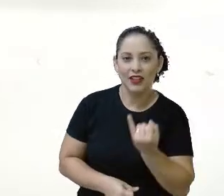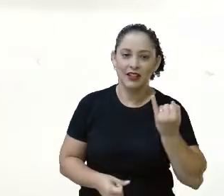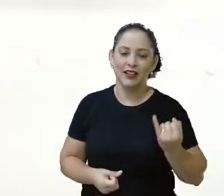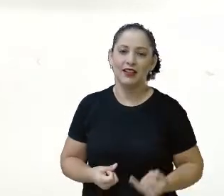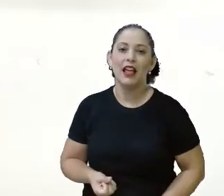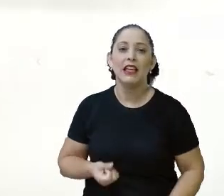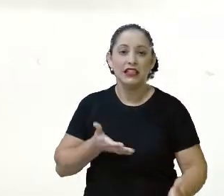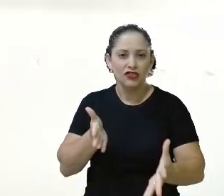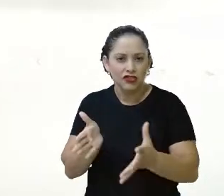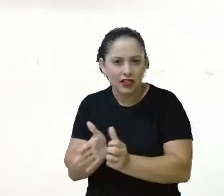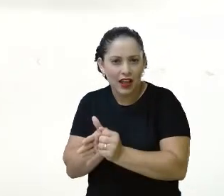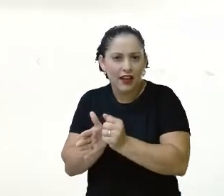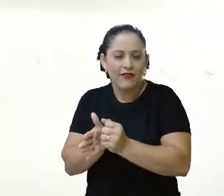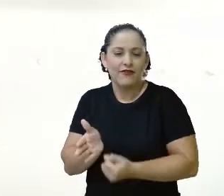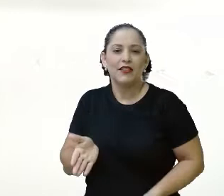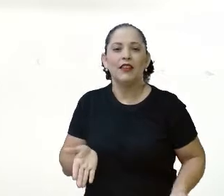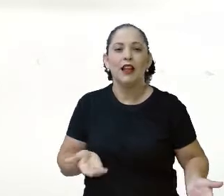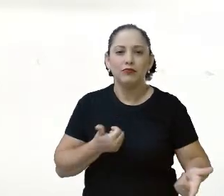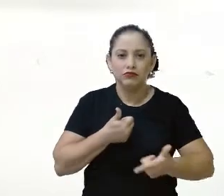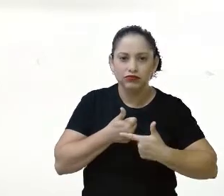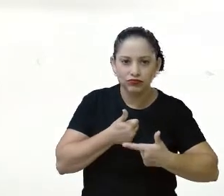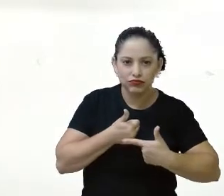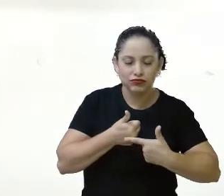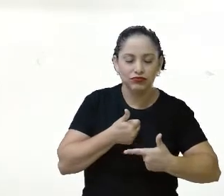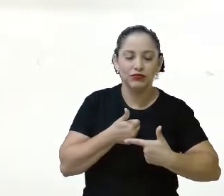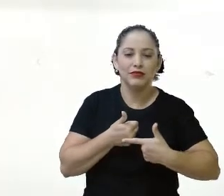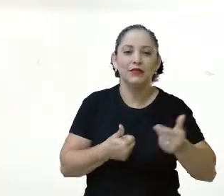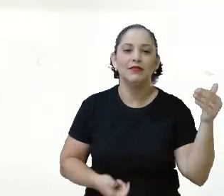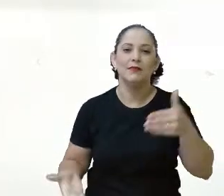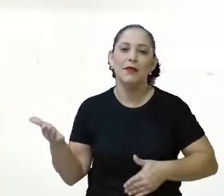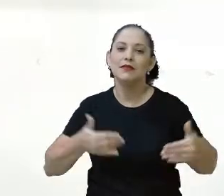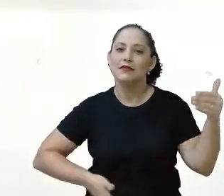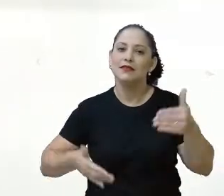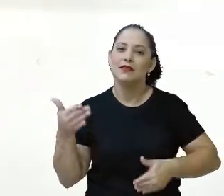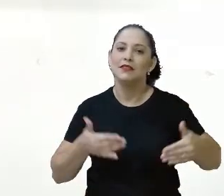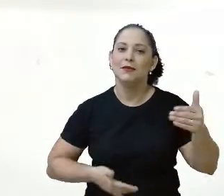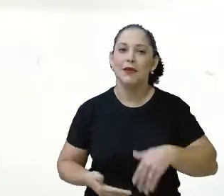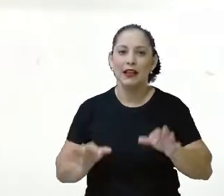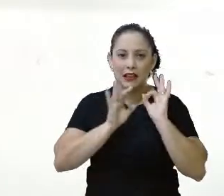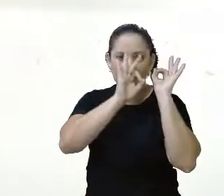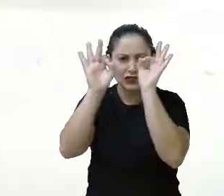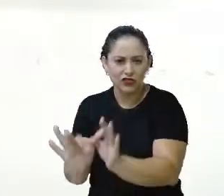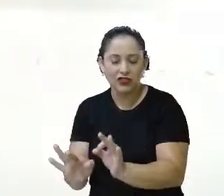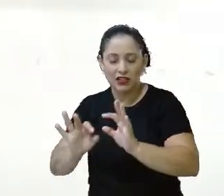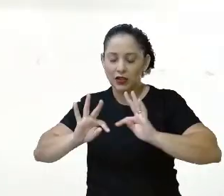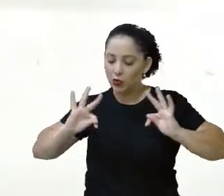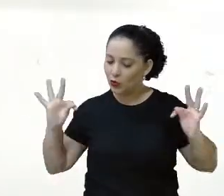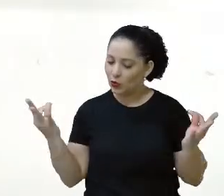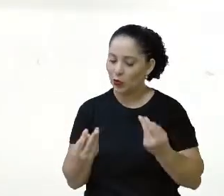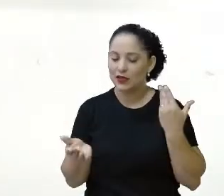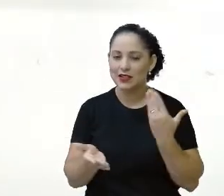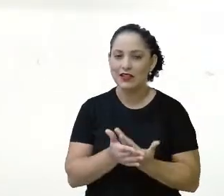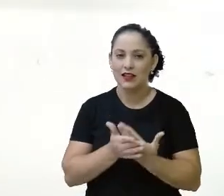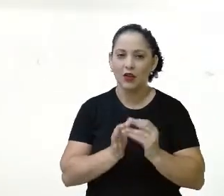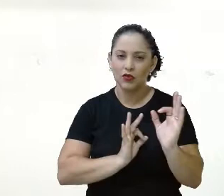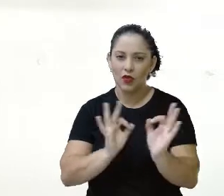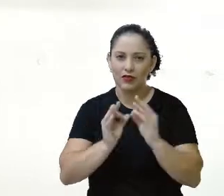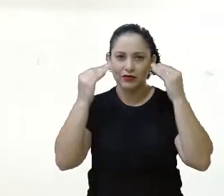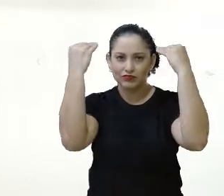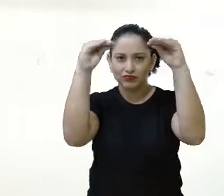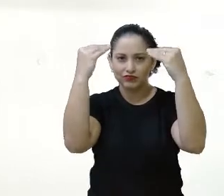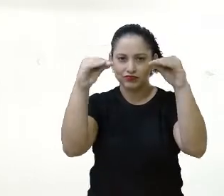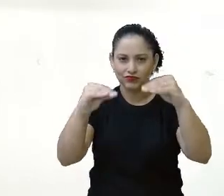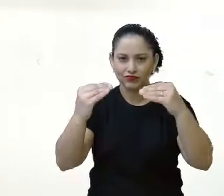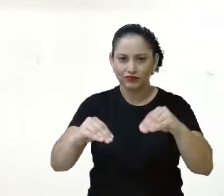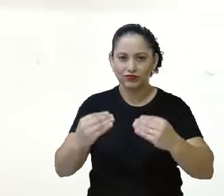inscreve, participa, coloca lá teu like, teu comentário e assiste todas as aulas, porque estão lá todas na playlist,